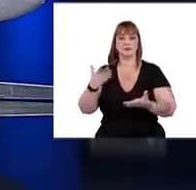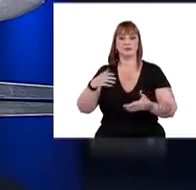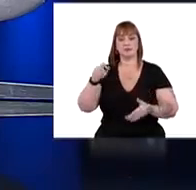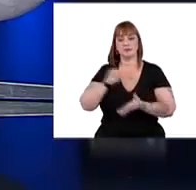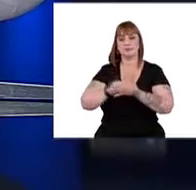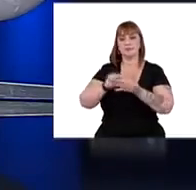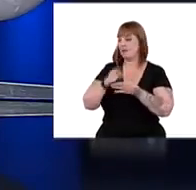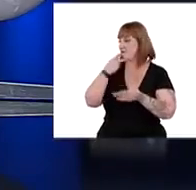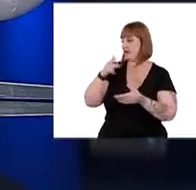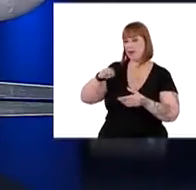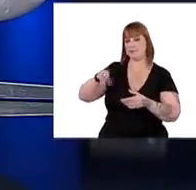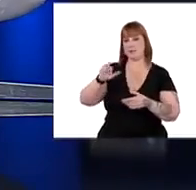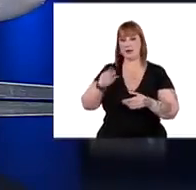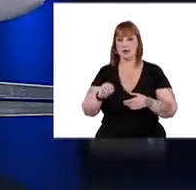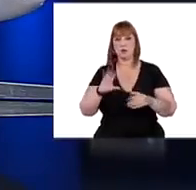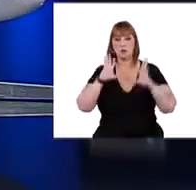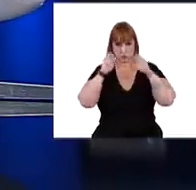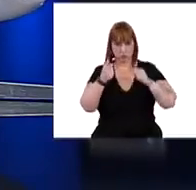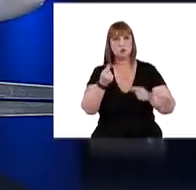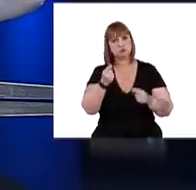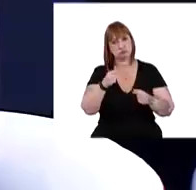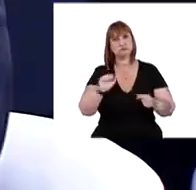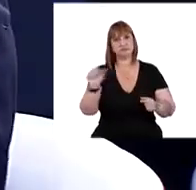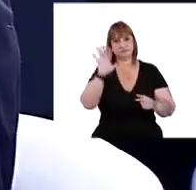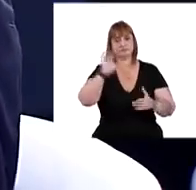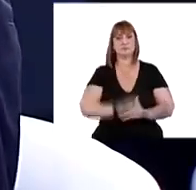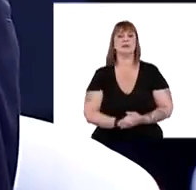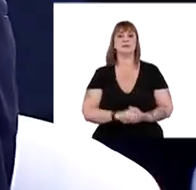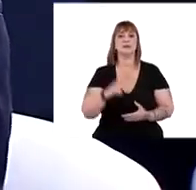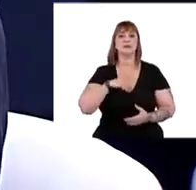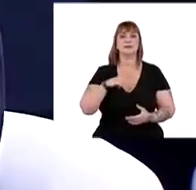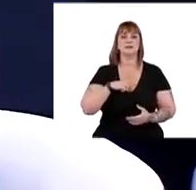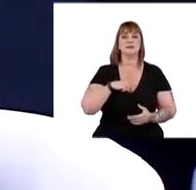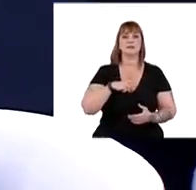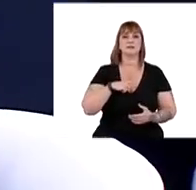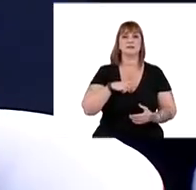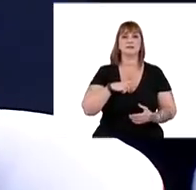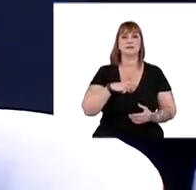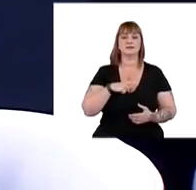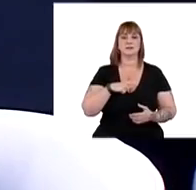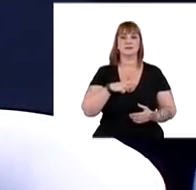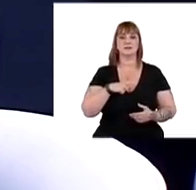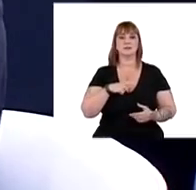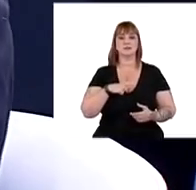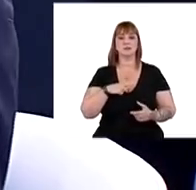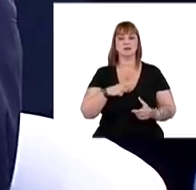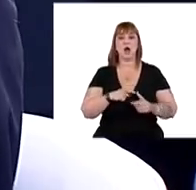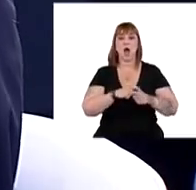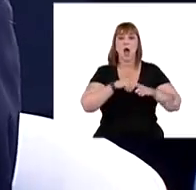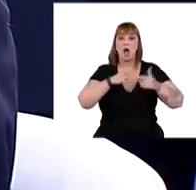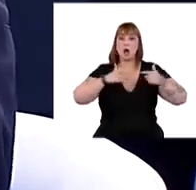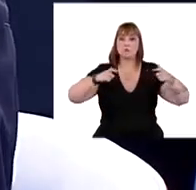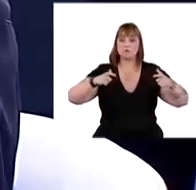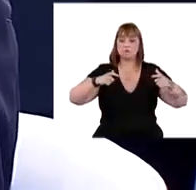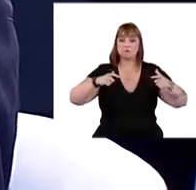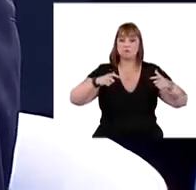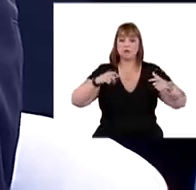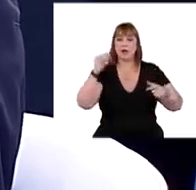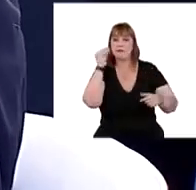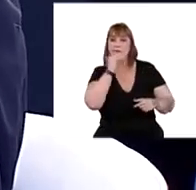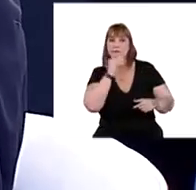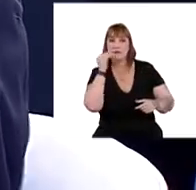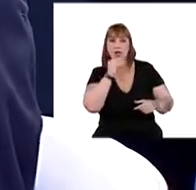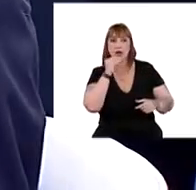Quantos fizeram o dever de casa? Tudo isso custa dinheiro. Existem correntes econômicas que dizem que quando, no momento de crescimento fraco